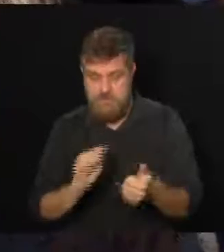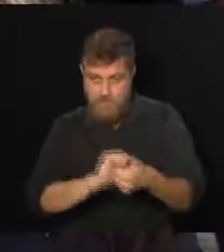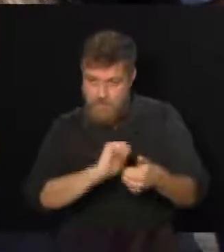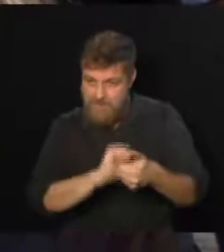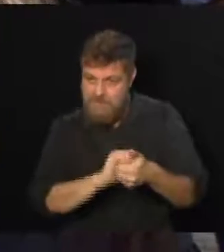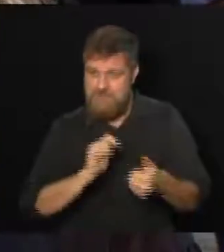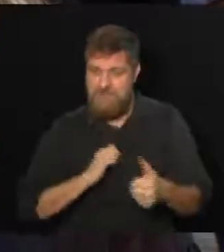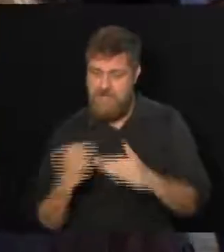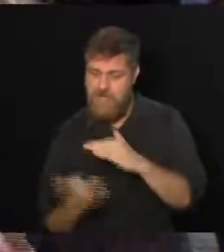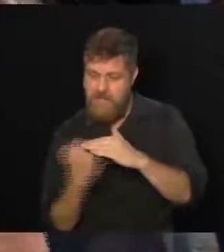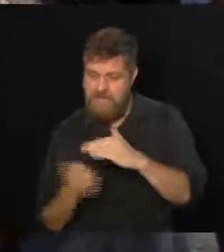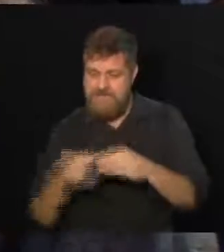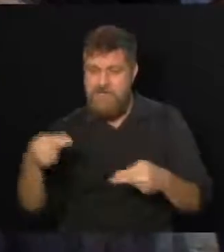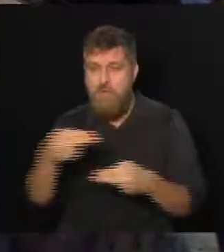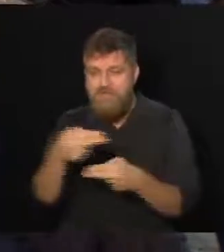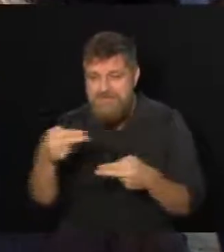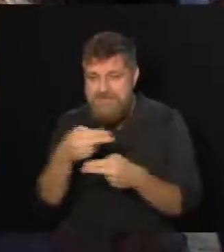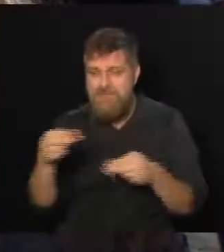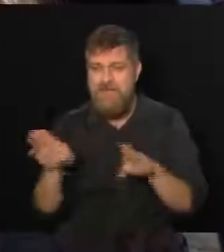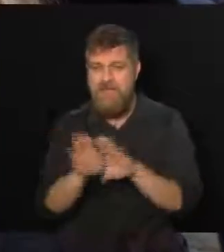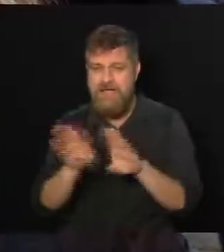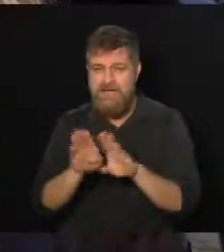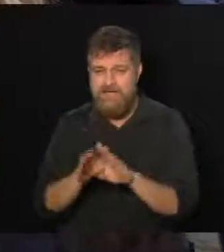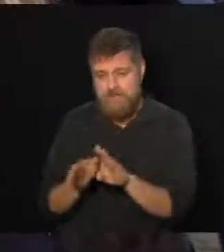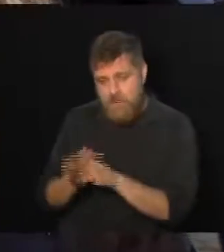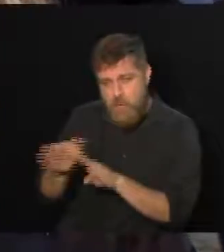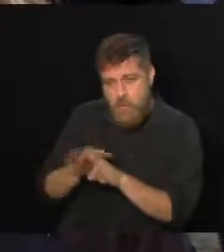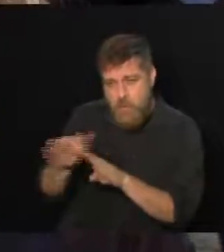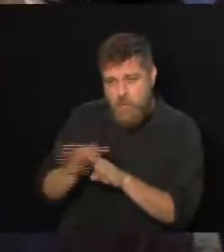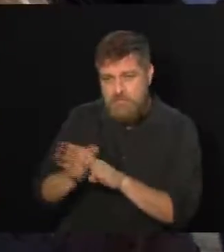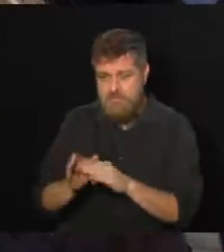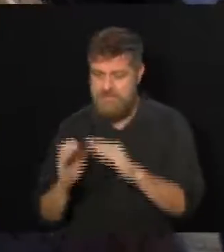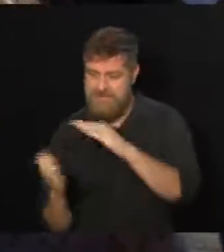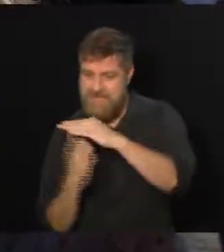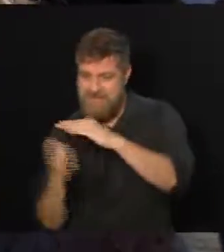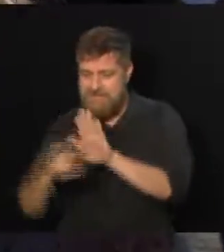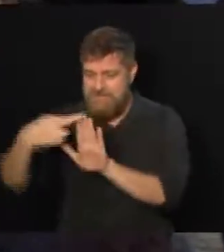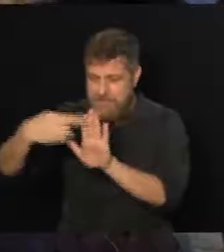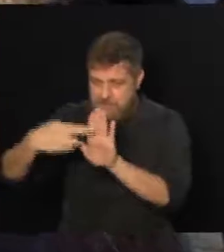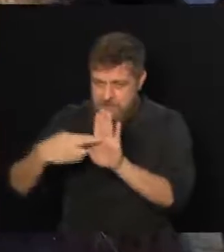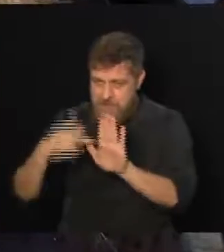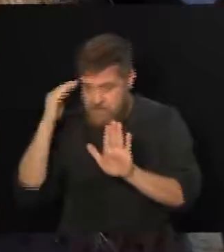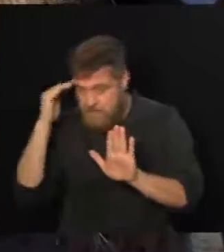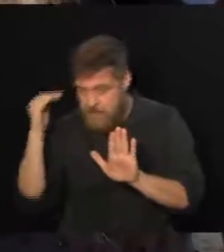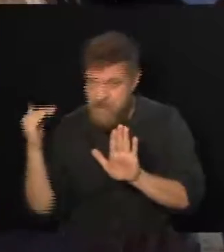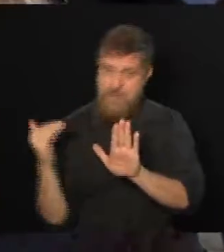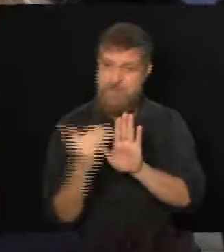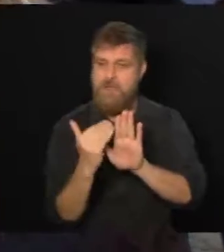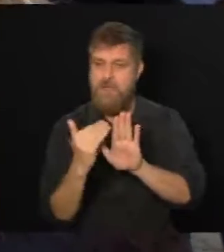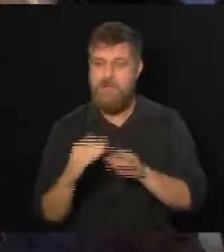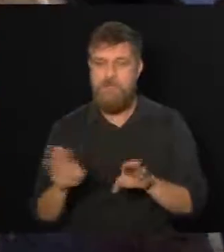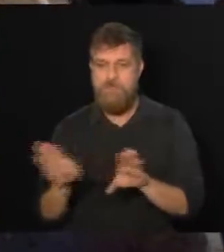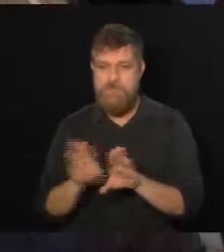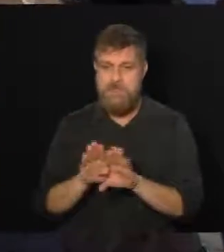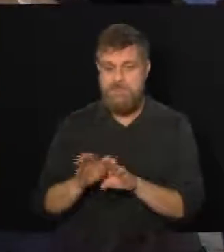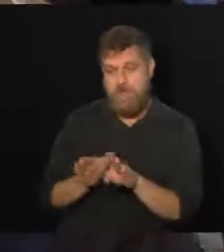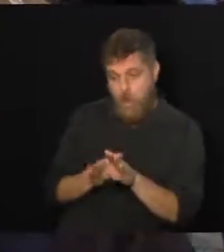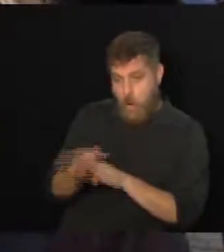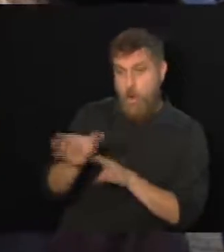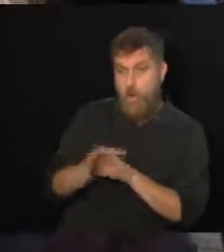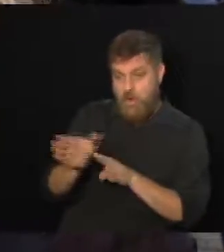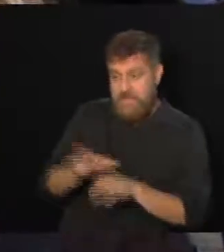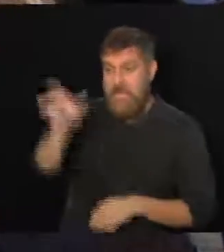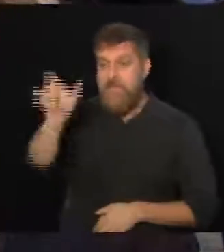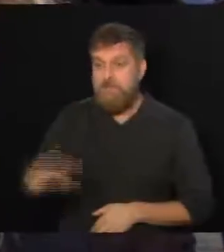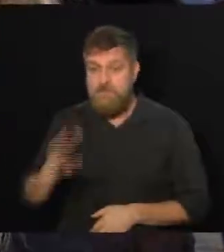qualificação empreendedora do Sebrae, consultas para regularização das empresas, através da JUSCESP e do Sebrae, consultoria para que as